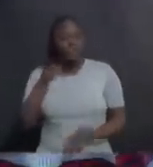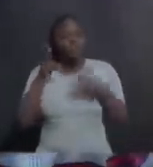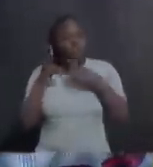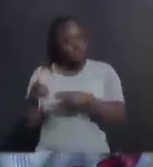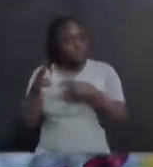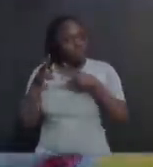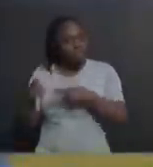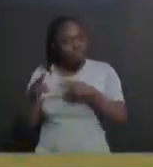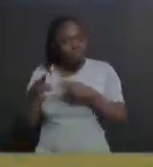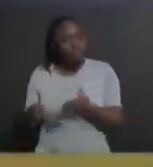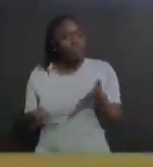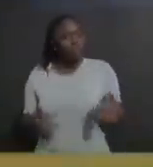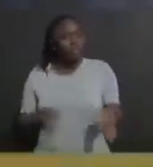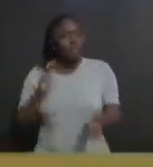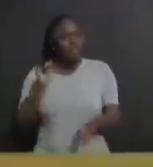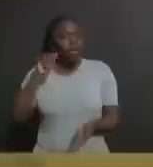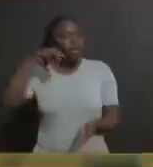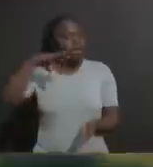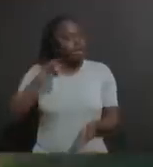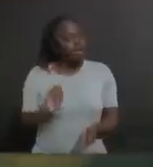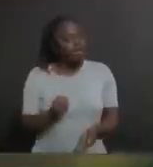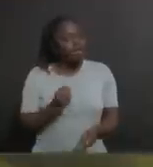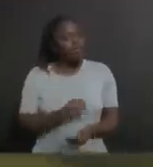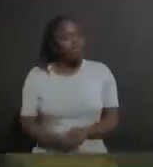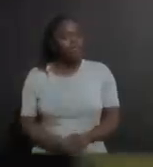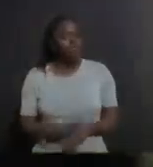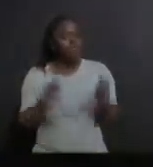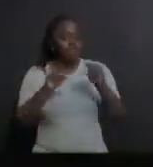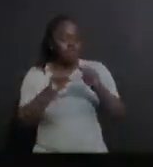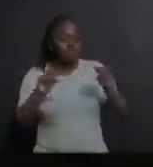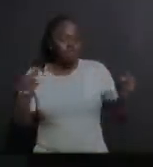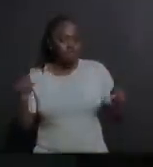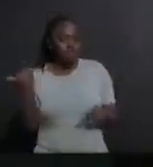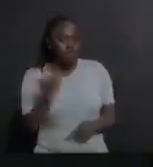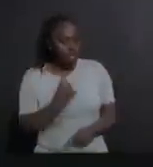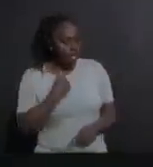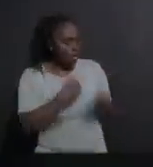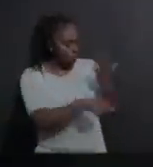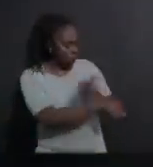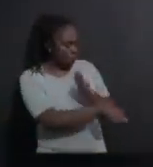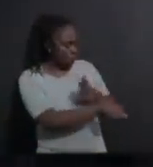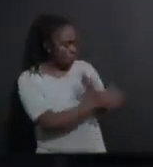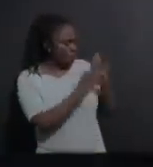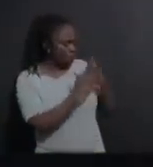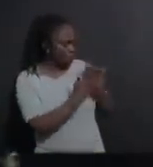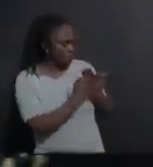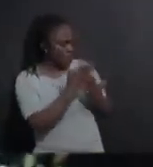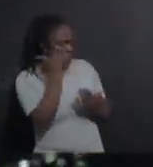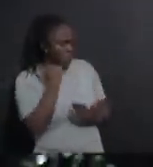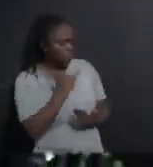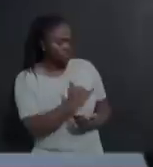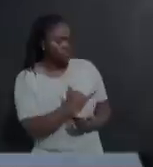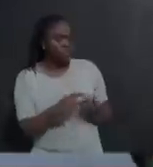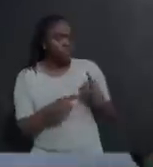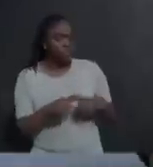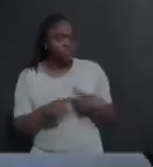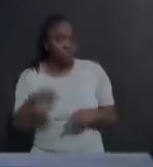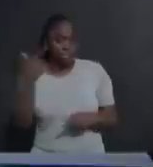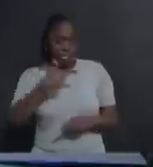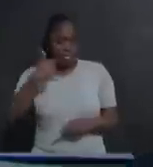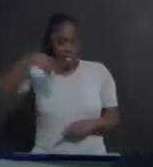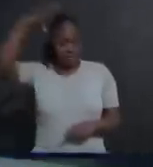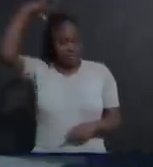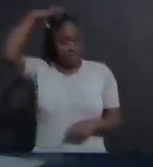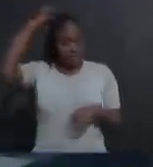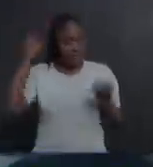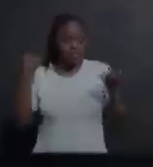Amós. E aí ele fala a segunda frase: e eu não fui treinado na escola de profetas. Naquela época, gente, lê depois de 2 Reis 6, havia escola